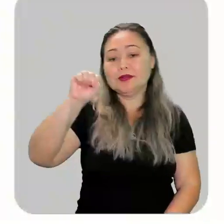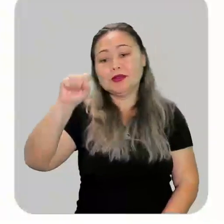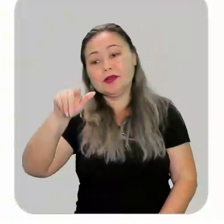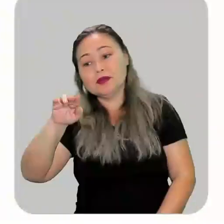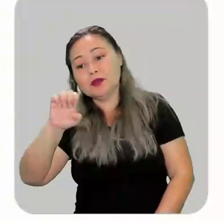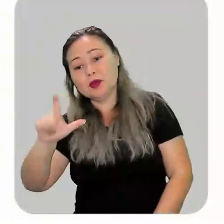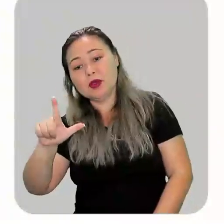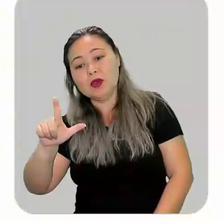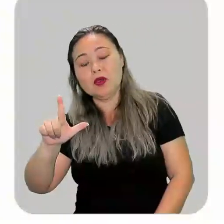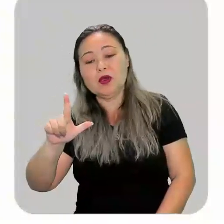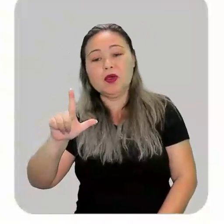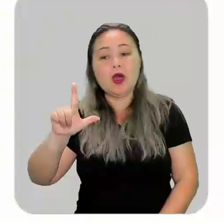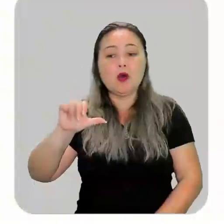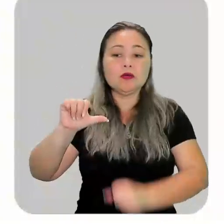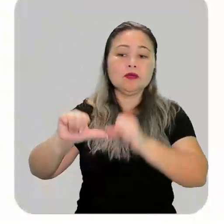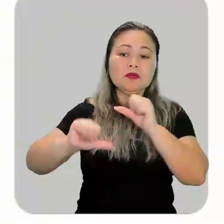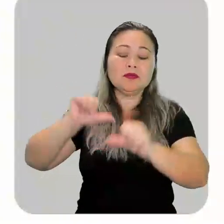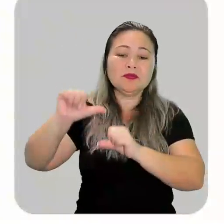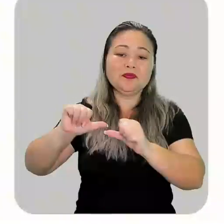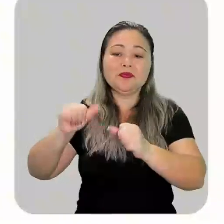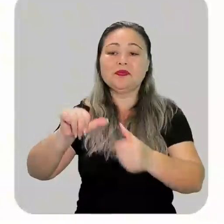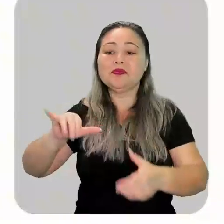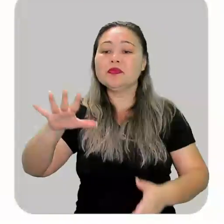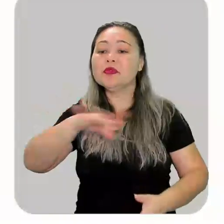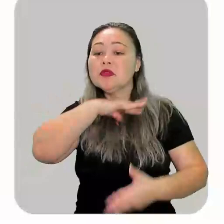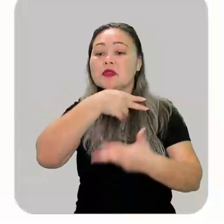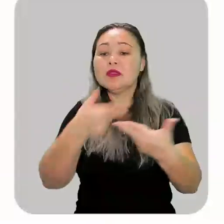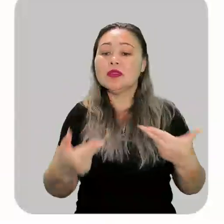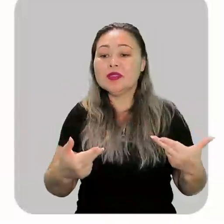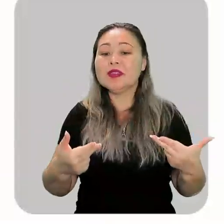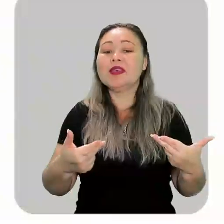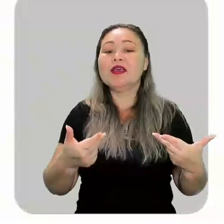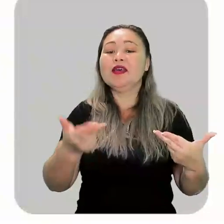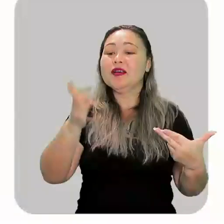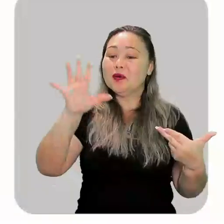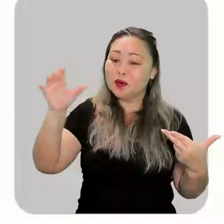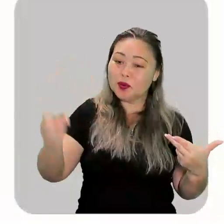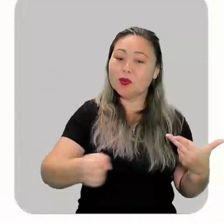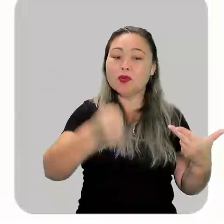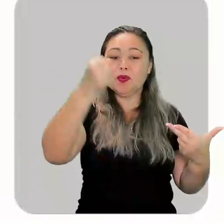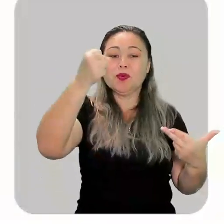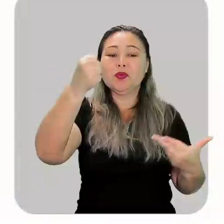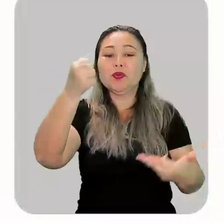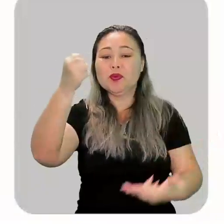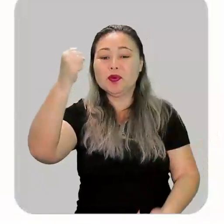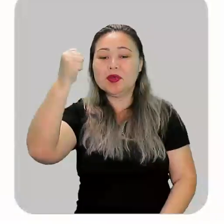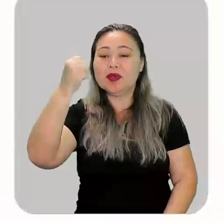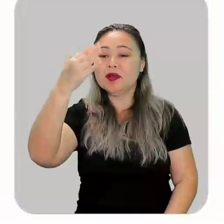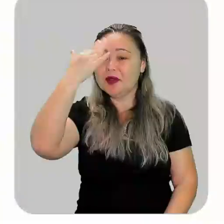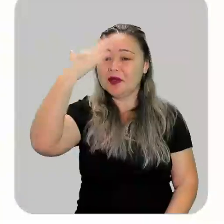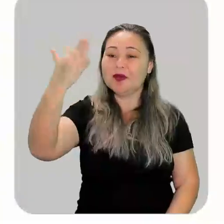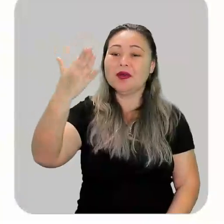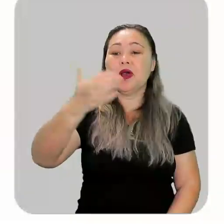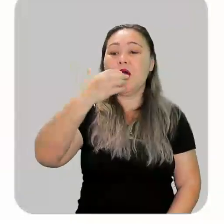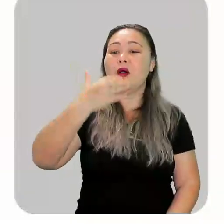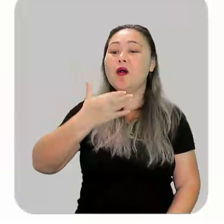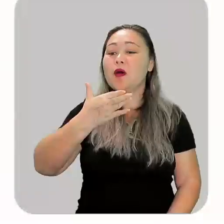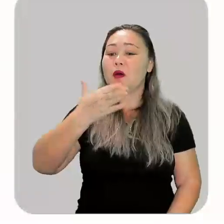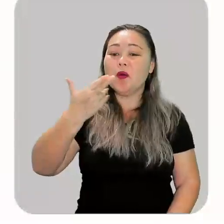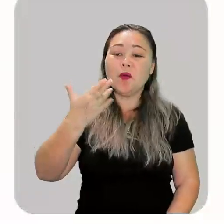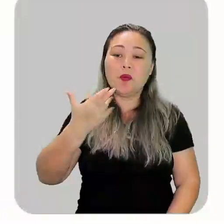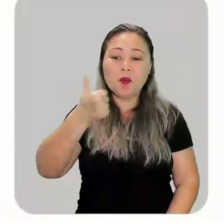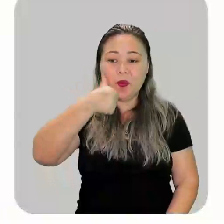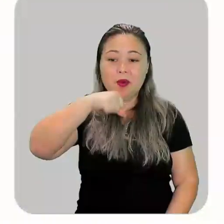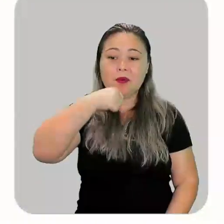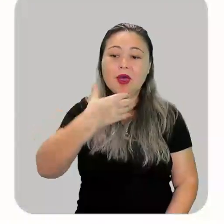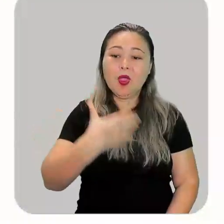pelo Noel. E eu dizia o seguinte: os animais foram salvador do dilúvio, graças ao Papai Noel.